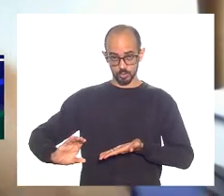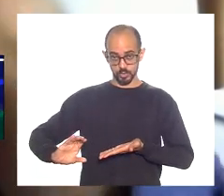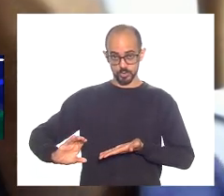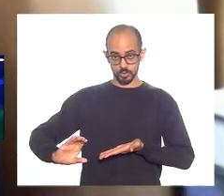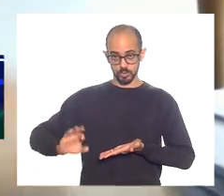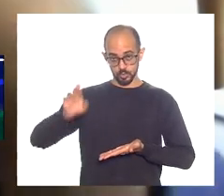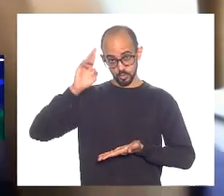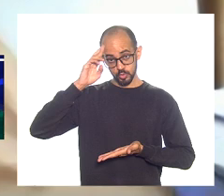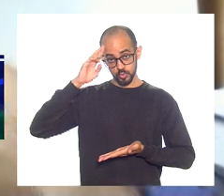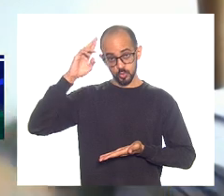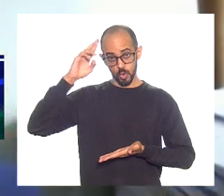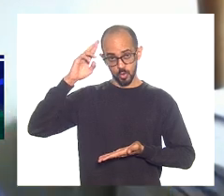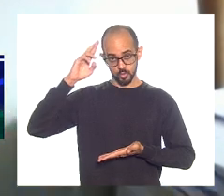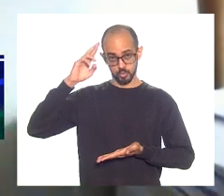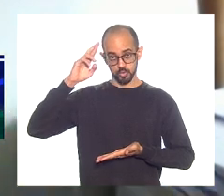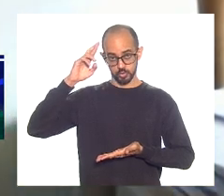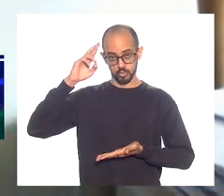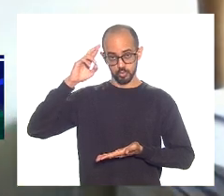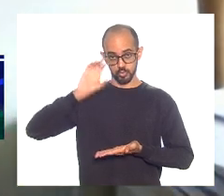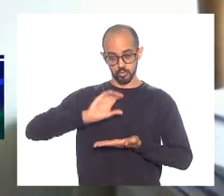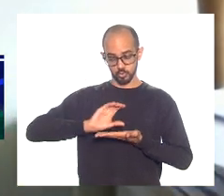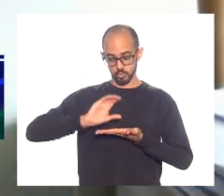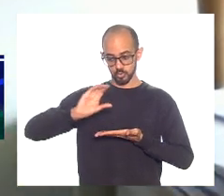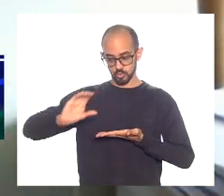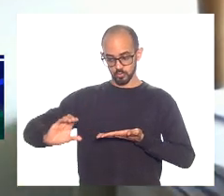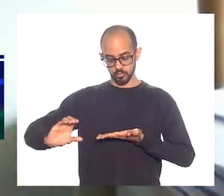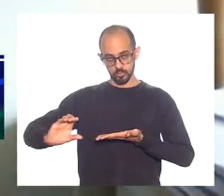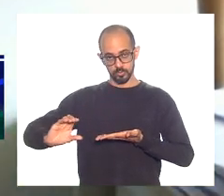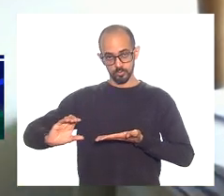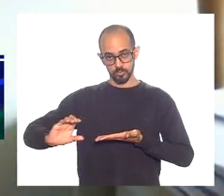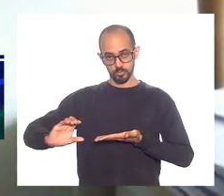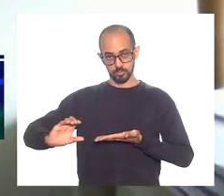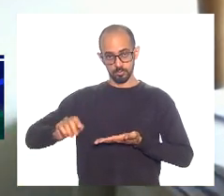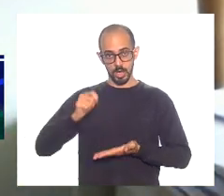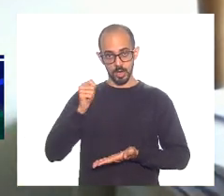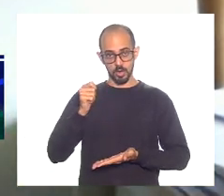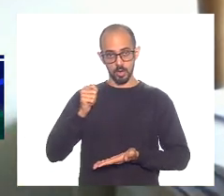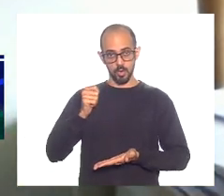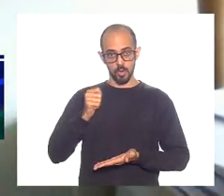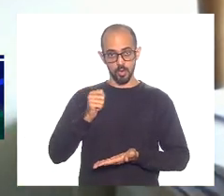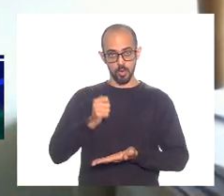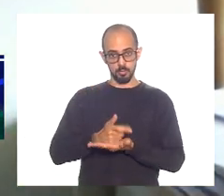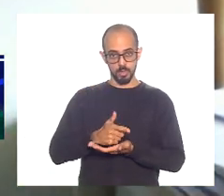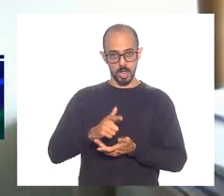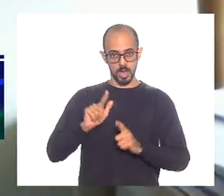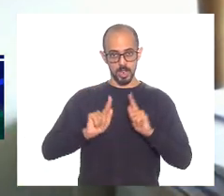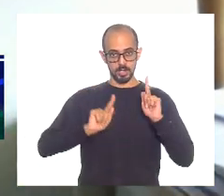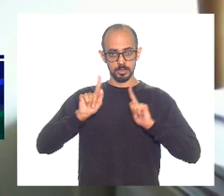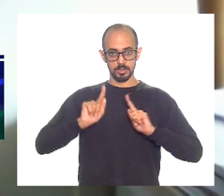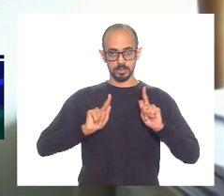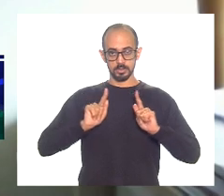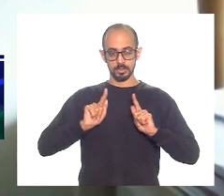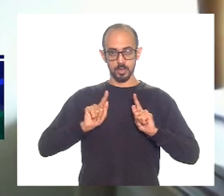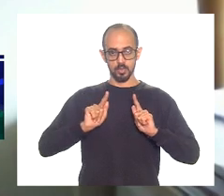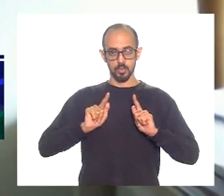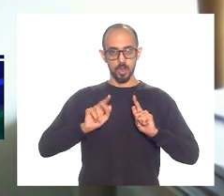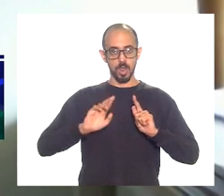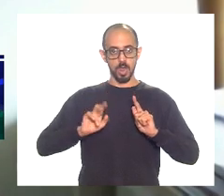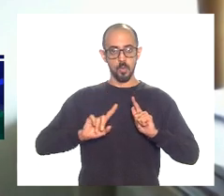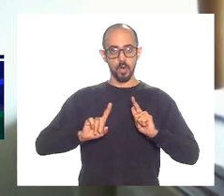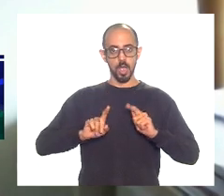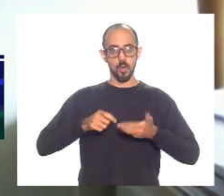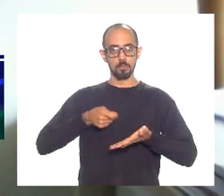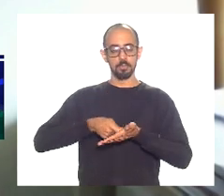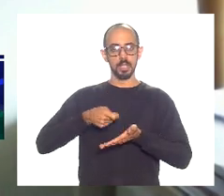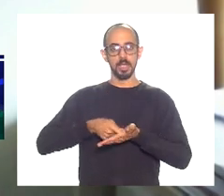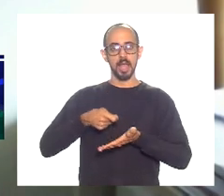donos dos fundos de investimento, para entrar na licitação, sejam obrigados a